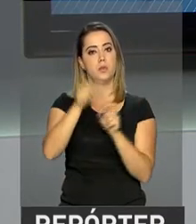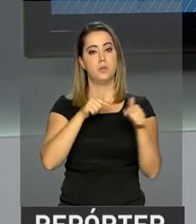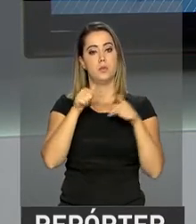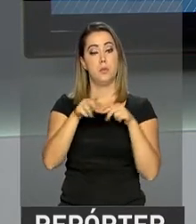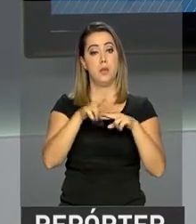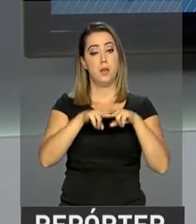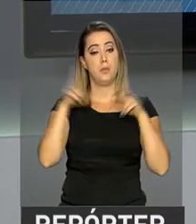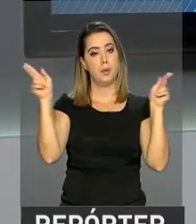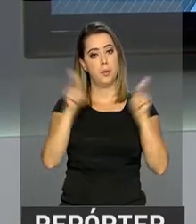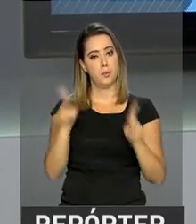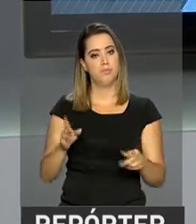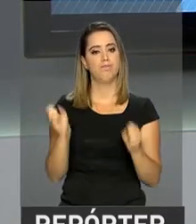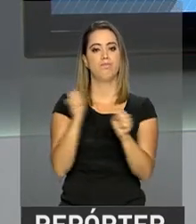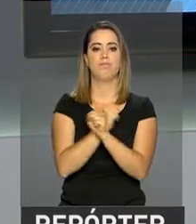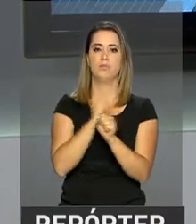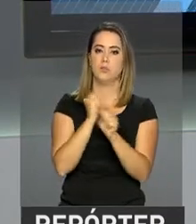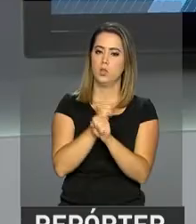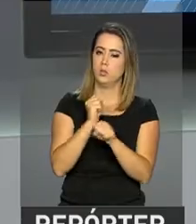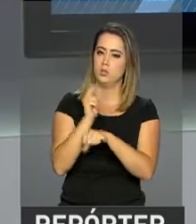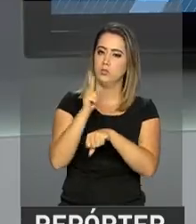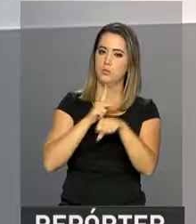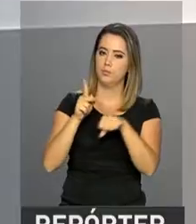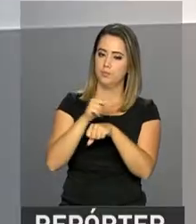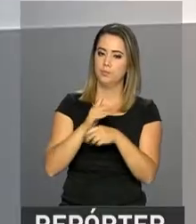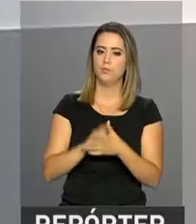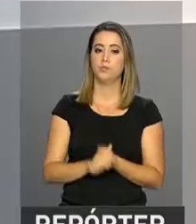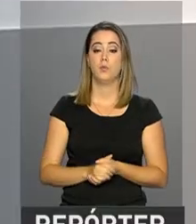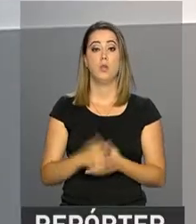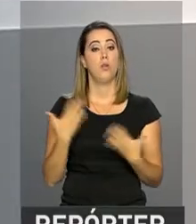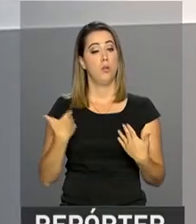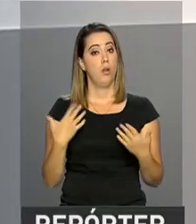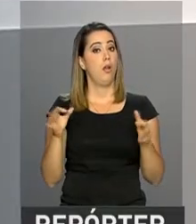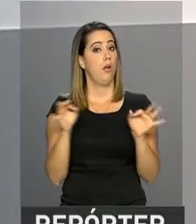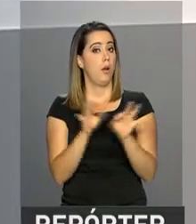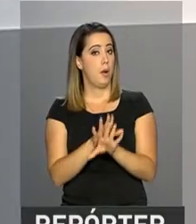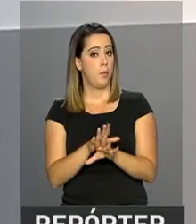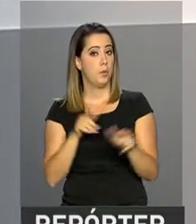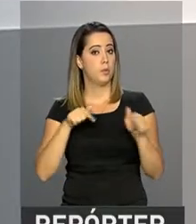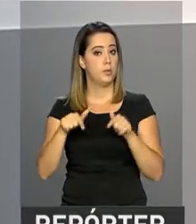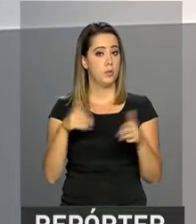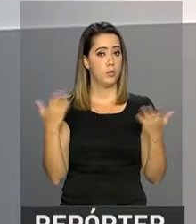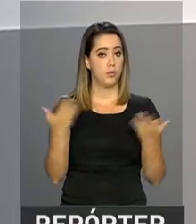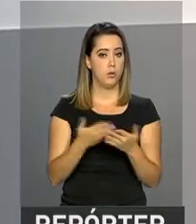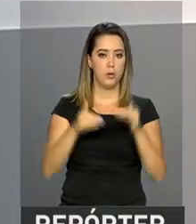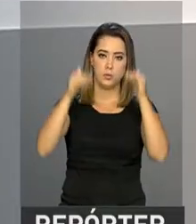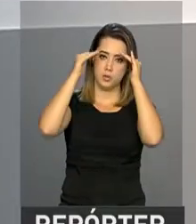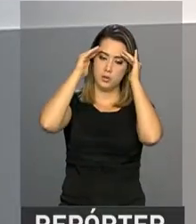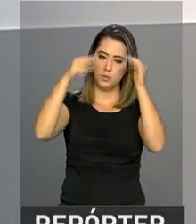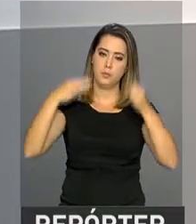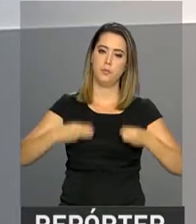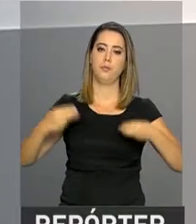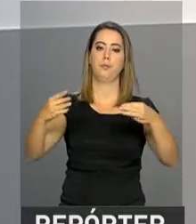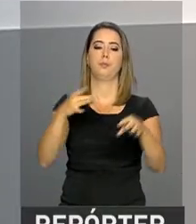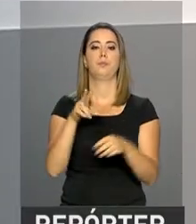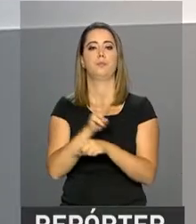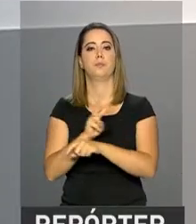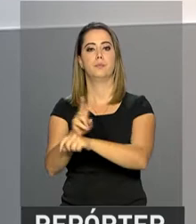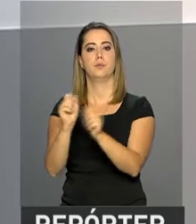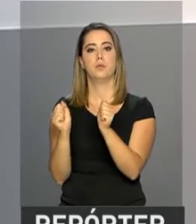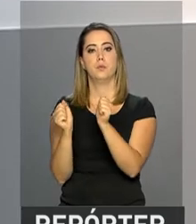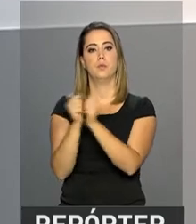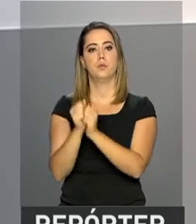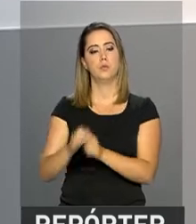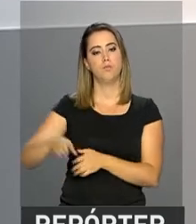pela paz e reconstrução do país haitiano. Cumprida a missão, eles foram homenageados pelo Ministério da Defesa, em conjunto